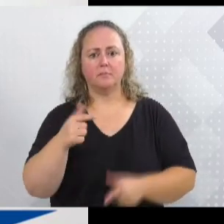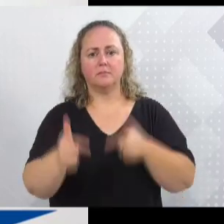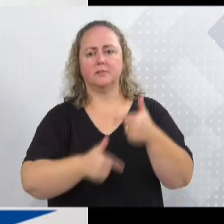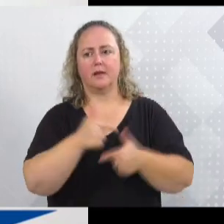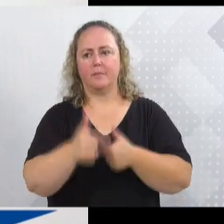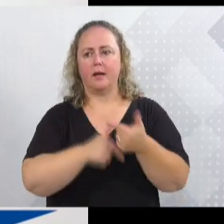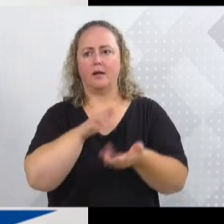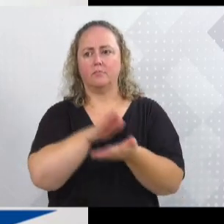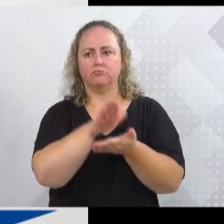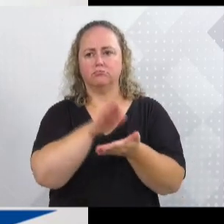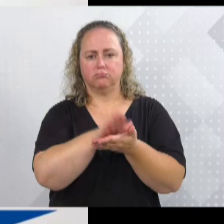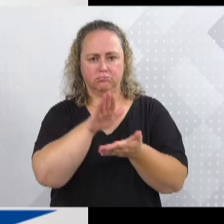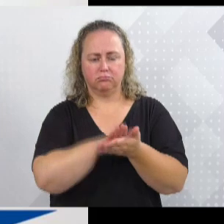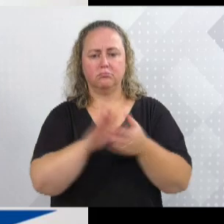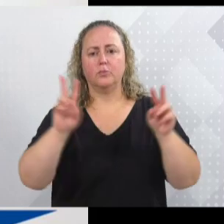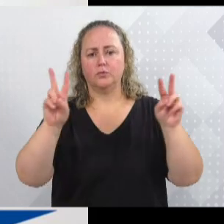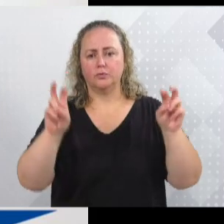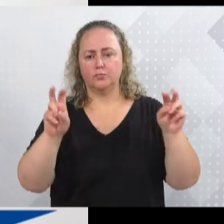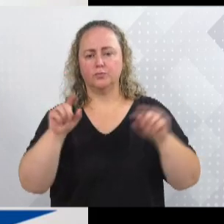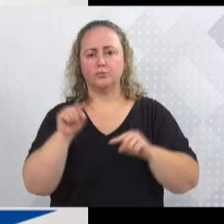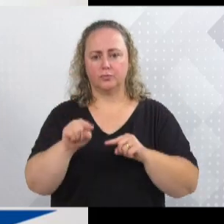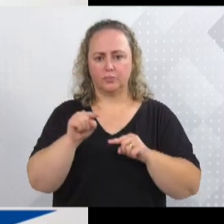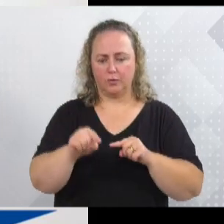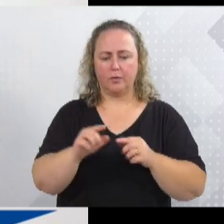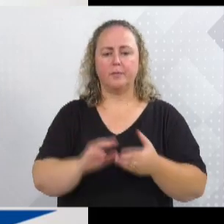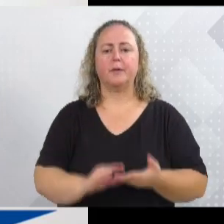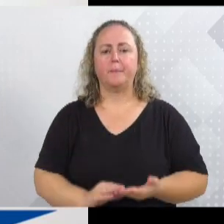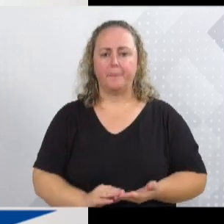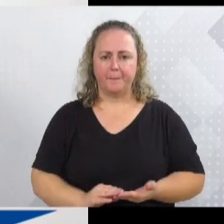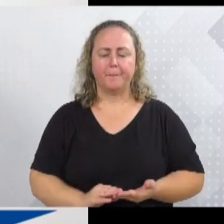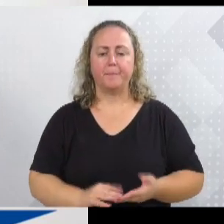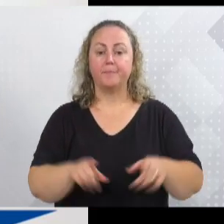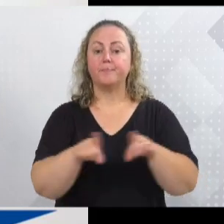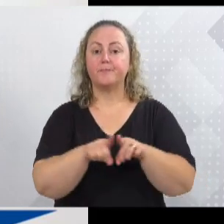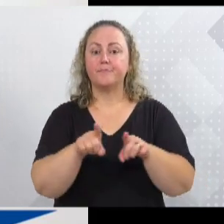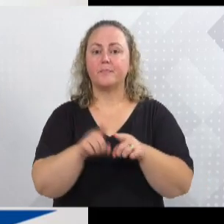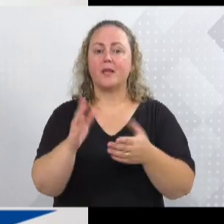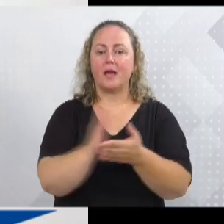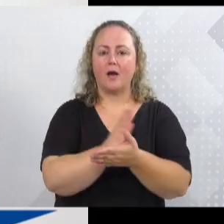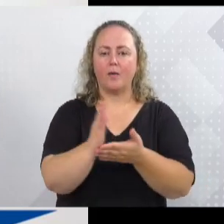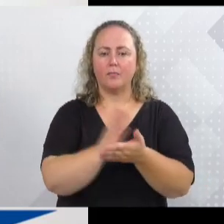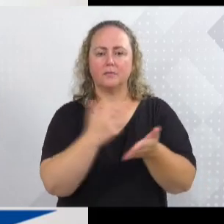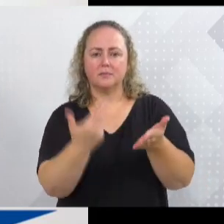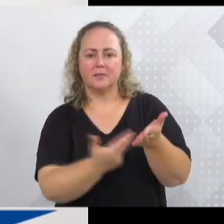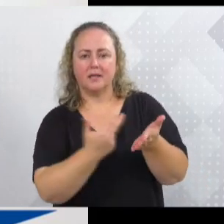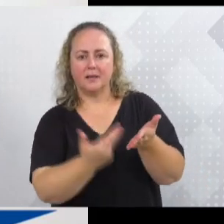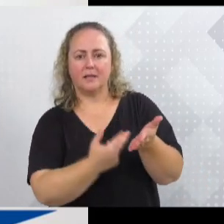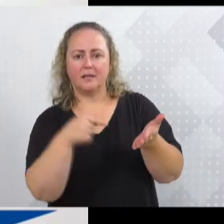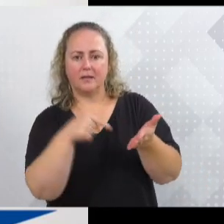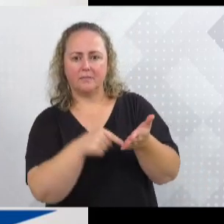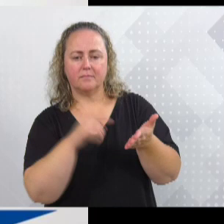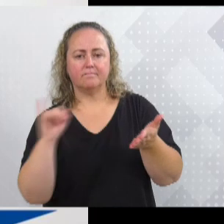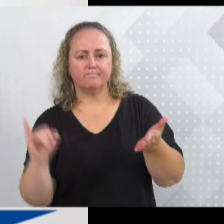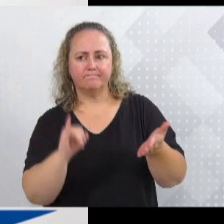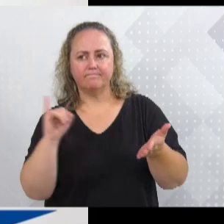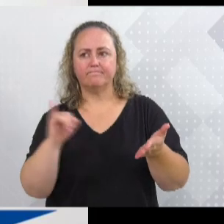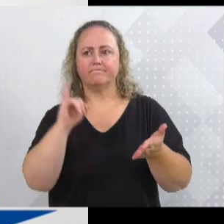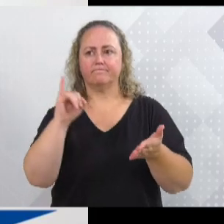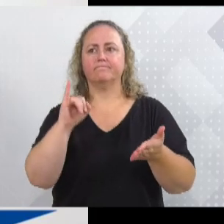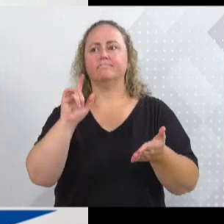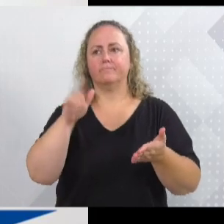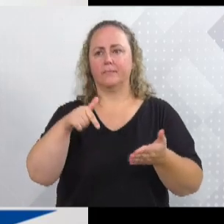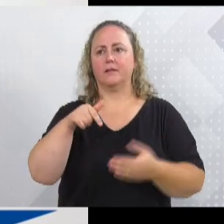publicados internacionalmente, bem como alguns trabalhos em uma revista muito importante, como as revistas